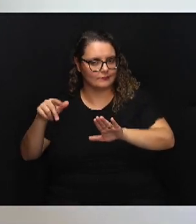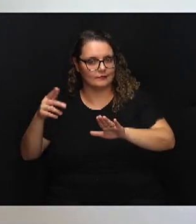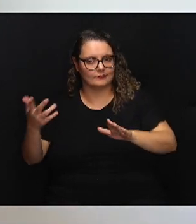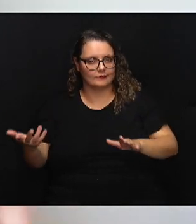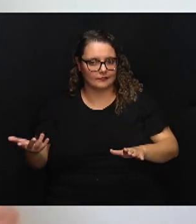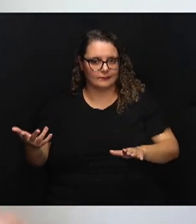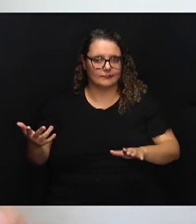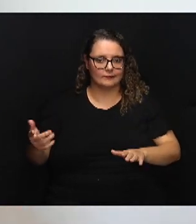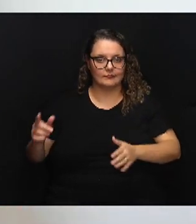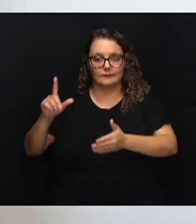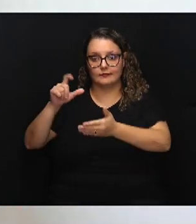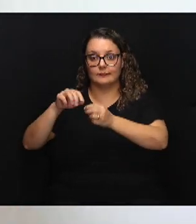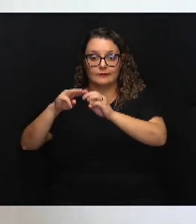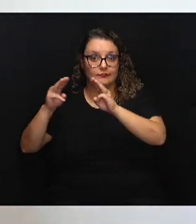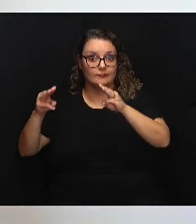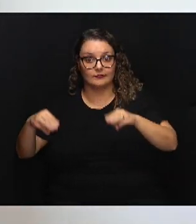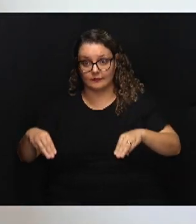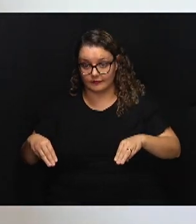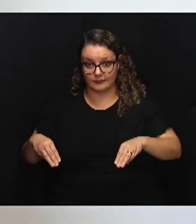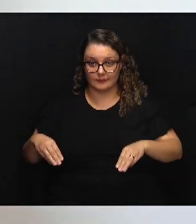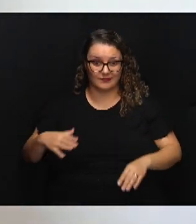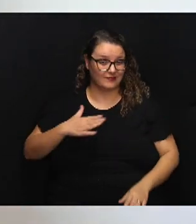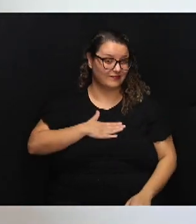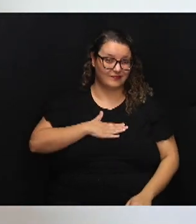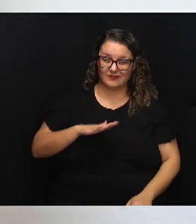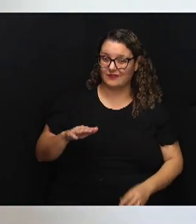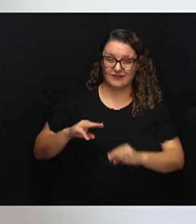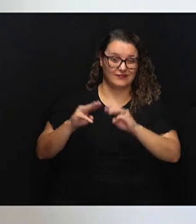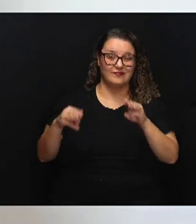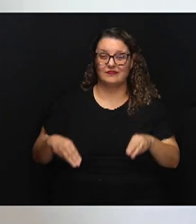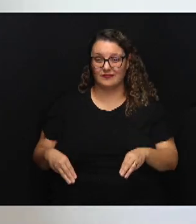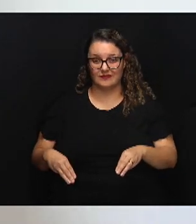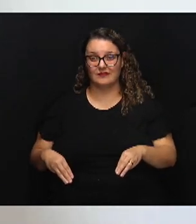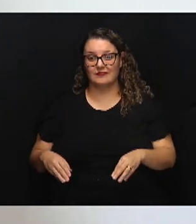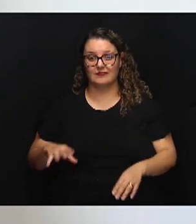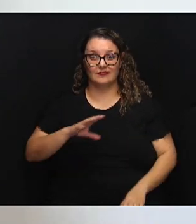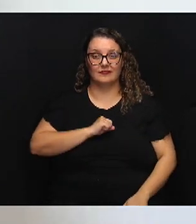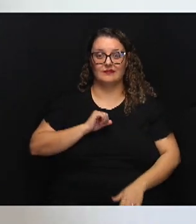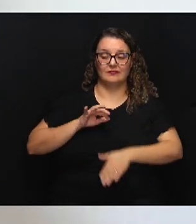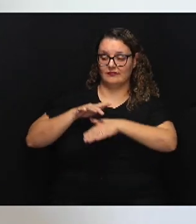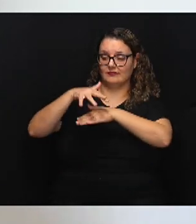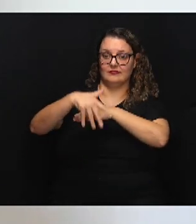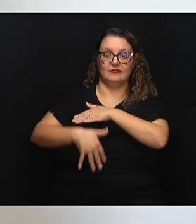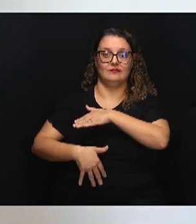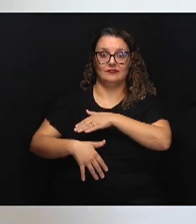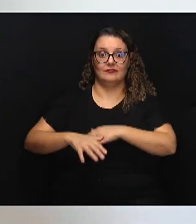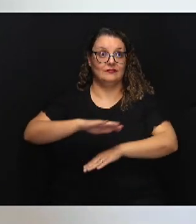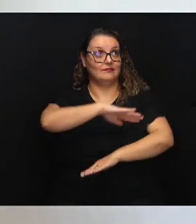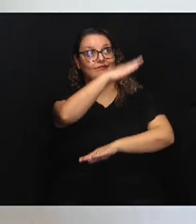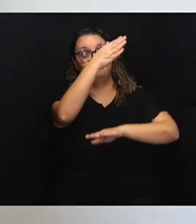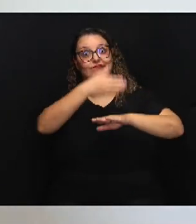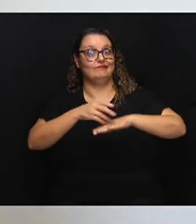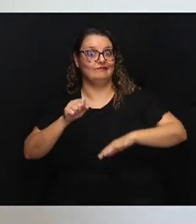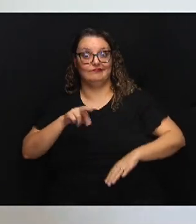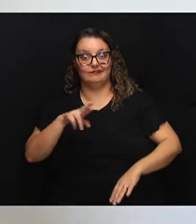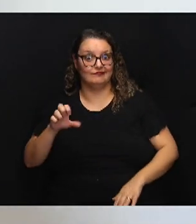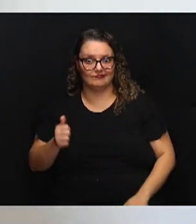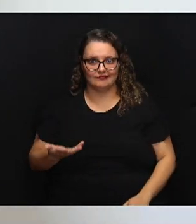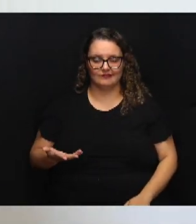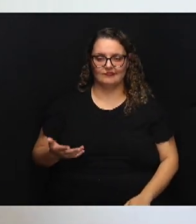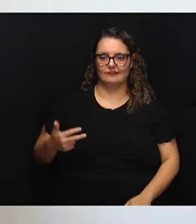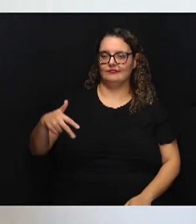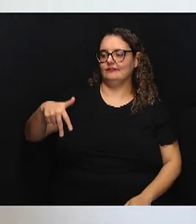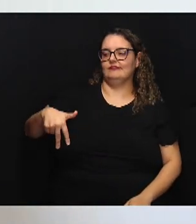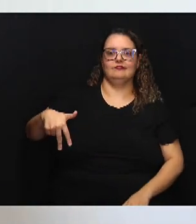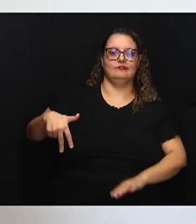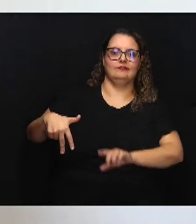fulana tirou a foto no museu, e você nem gosta de museu, você gosta de cachoeira, você gosta de serra, né? Mas tá lá você escolhendo